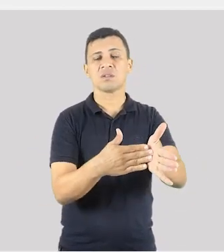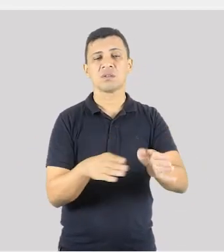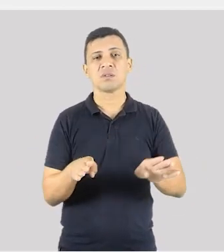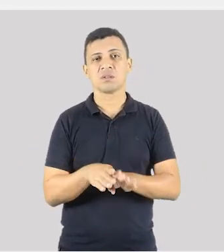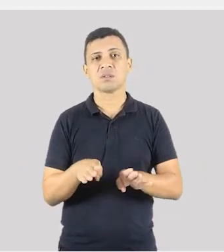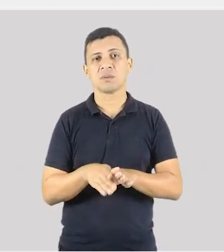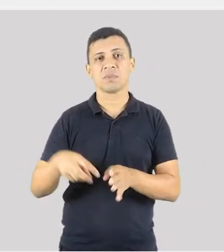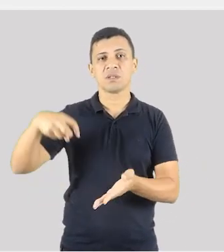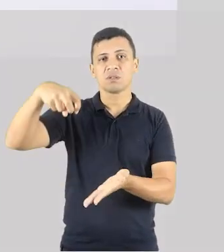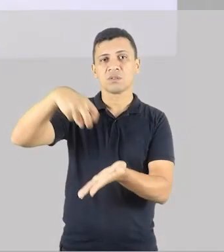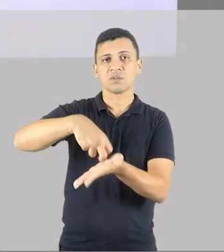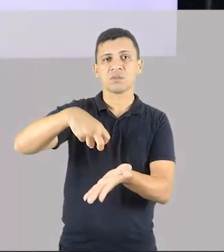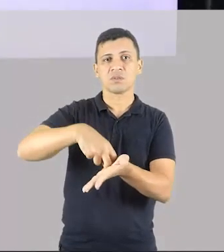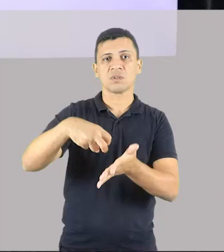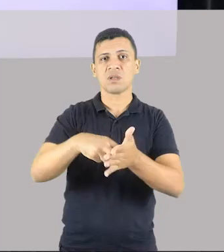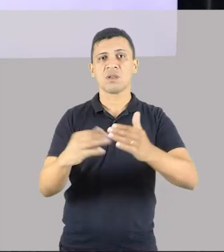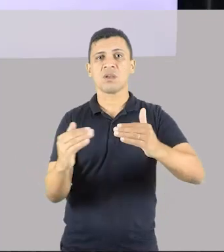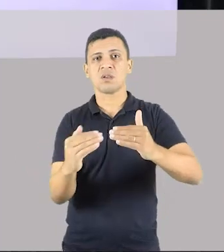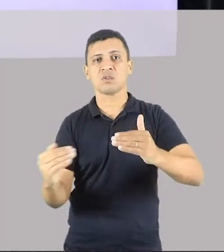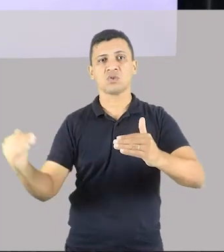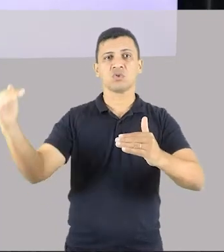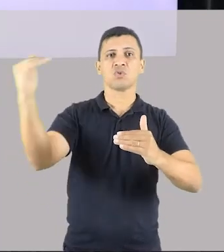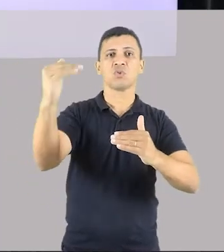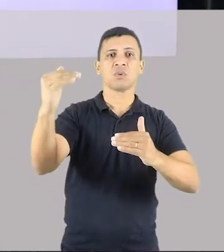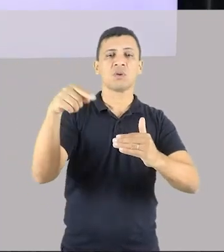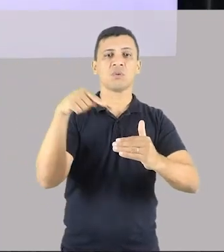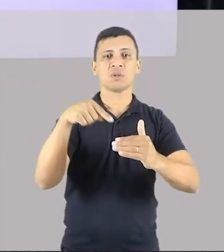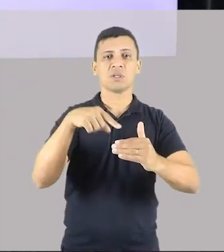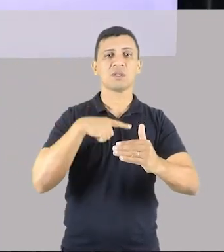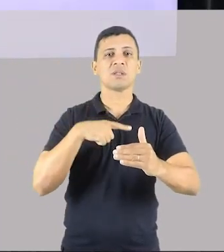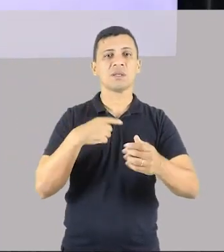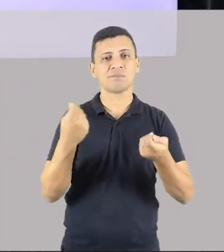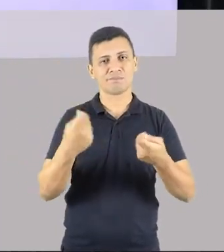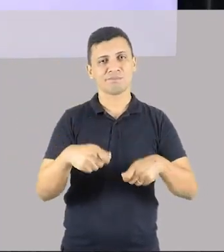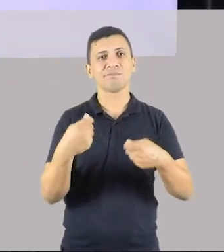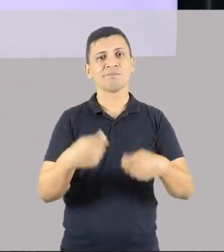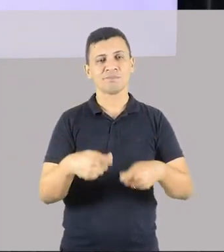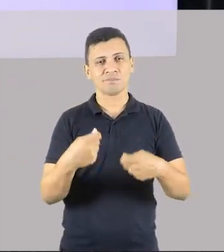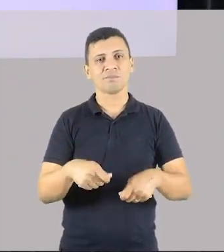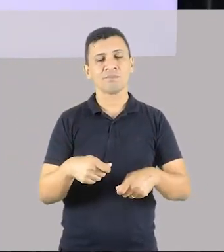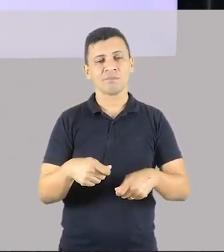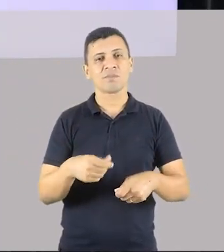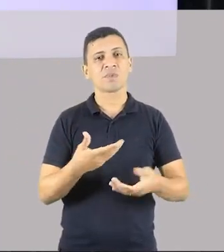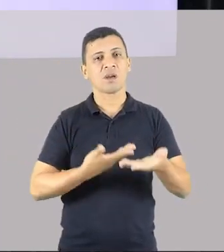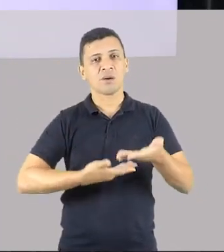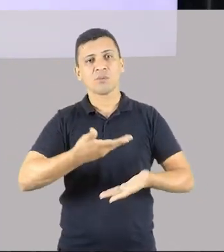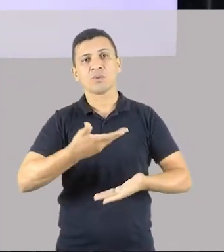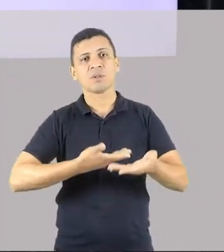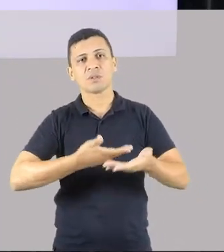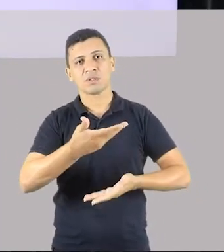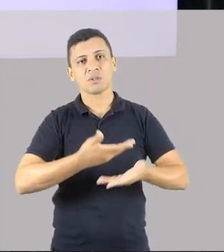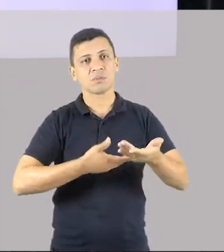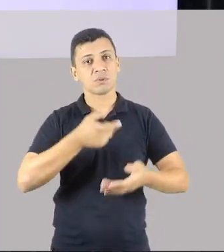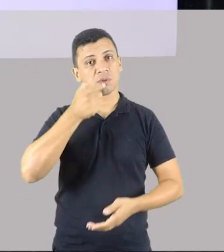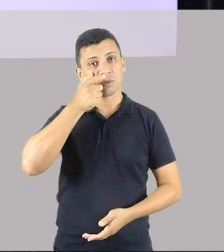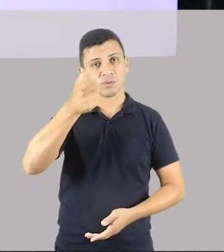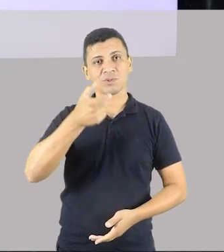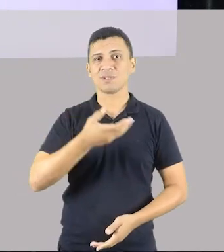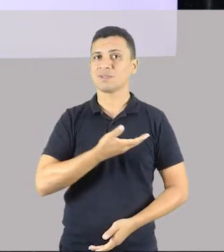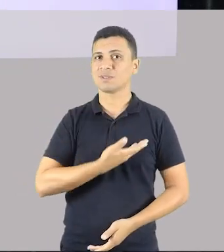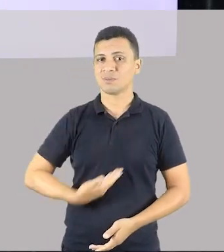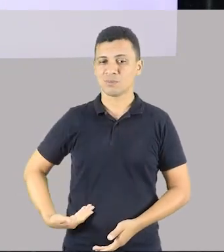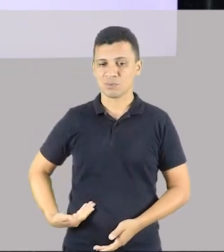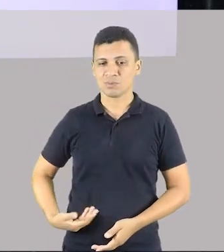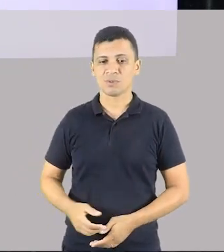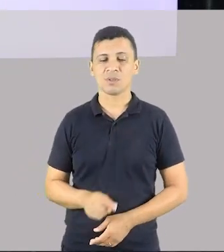sanções em medida superior àquelas estritamente necessárias ao atendimento do interesse